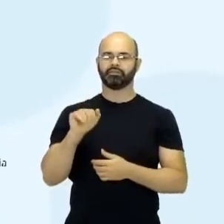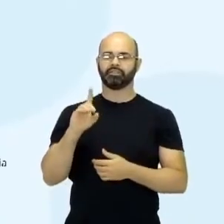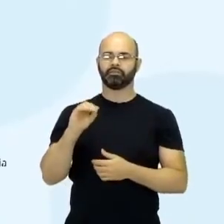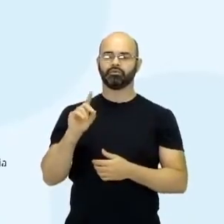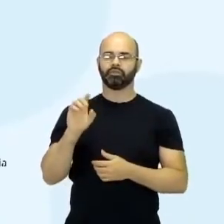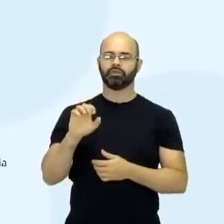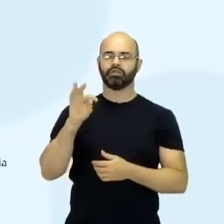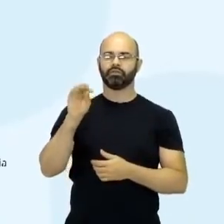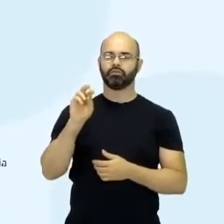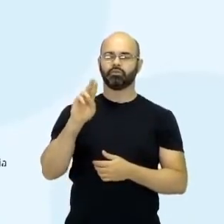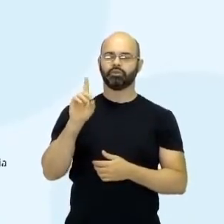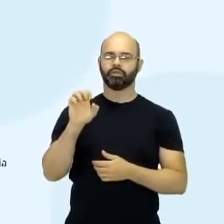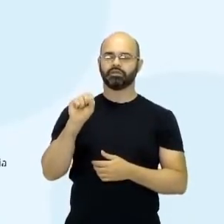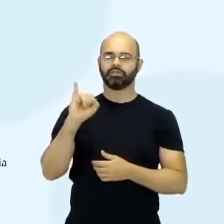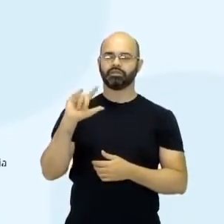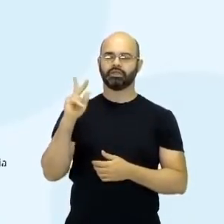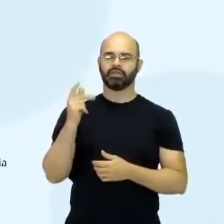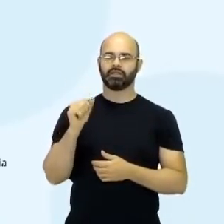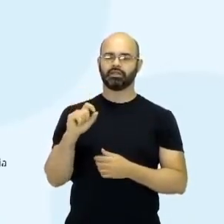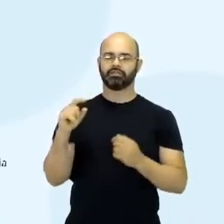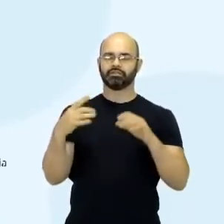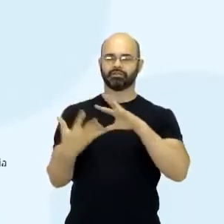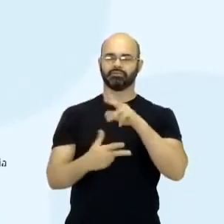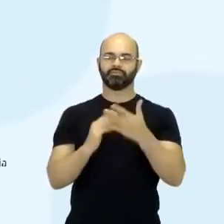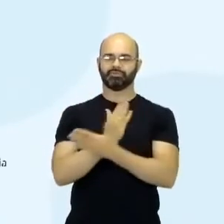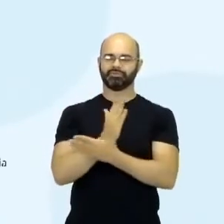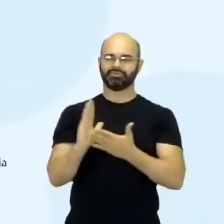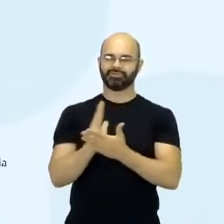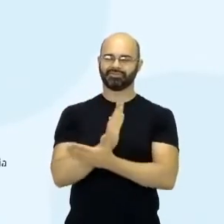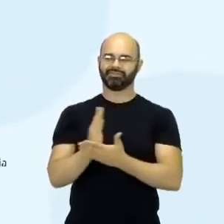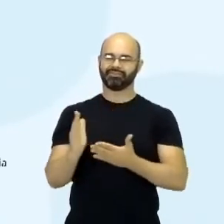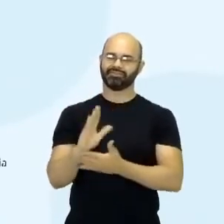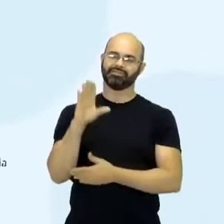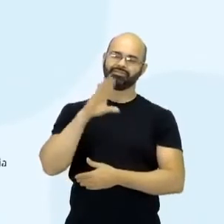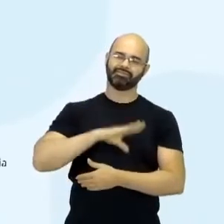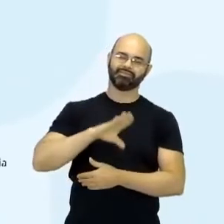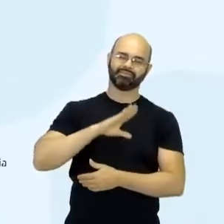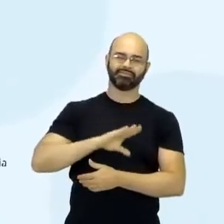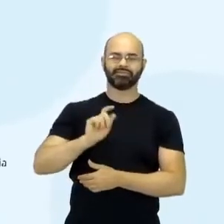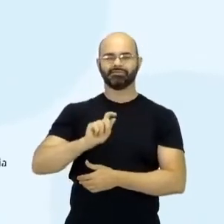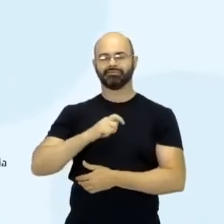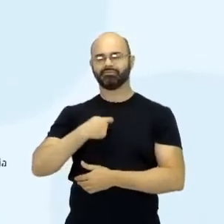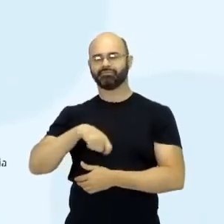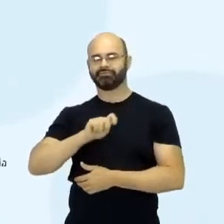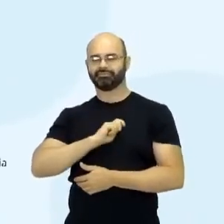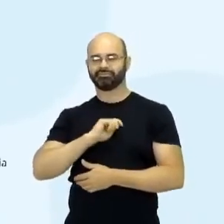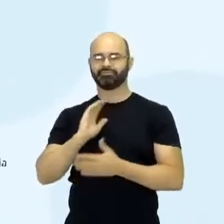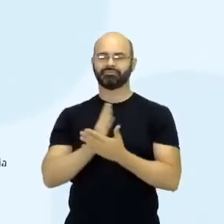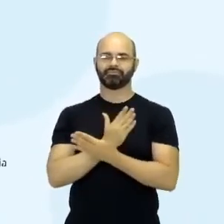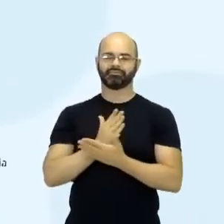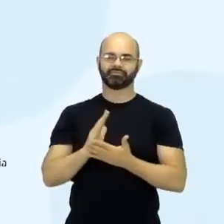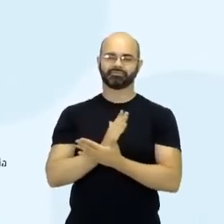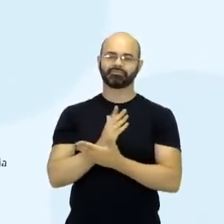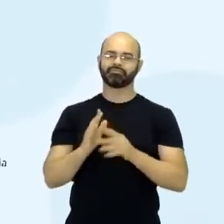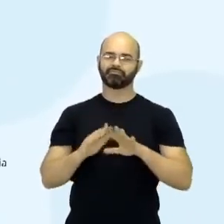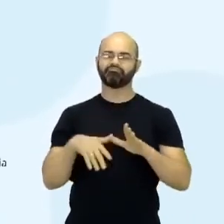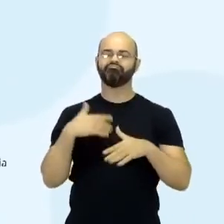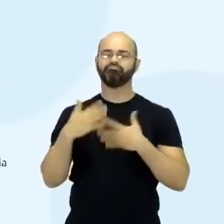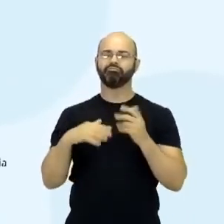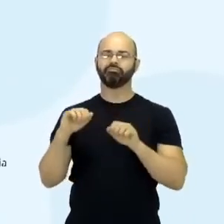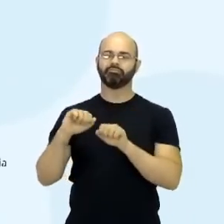o mundo, né, entre portugueses e espanhóis. Aí vocês perceberam que os portugueses foram tomando o território, aqui a gente